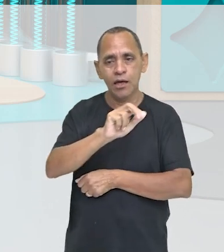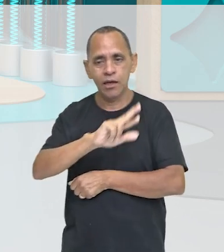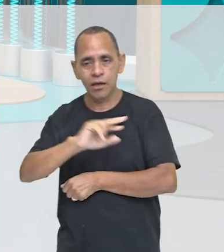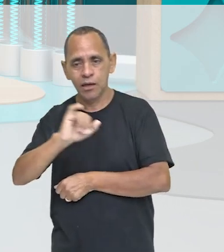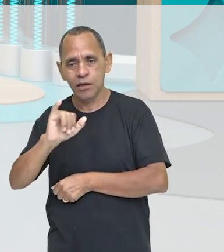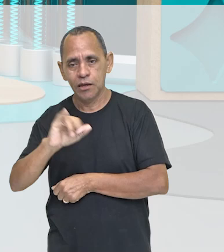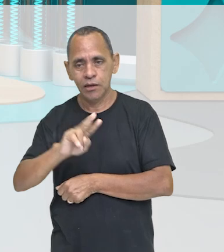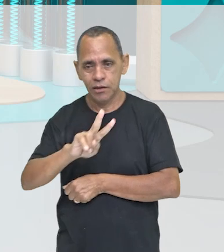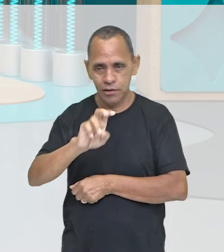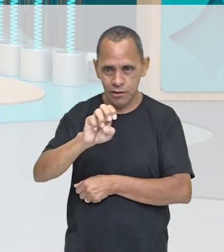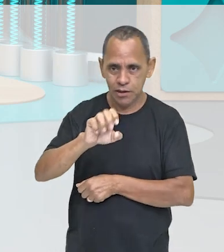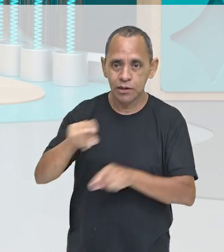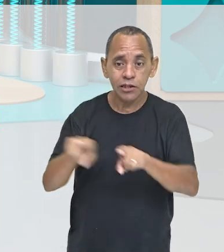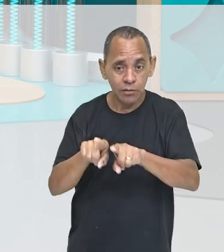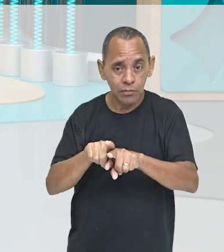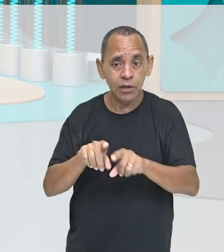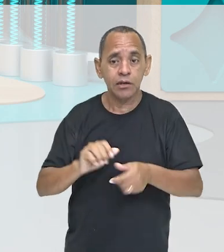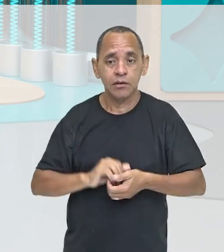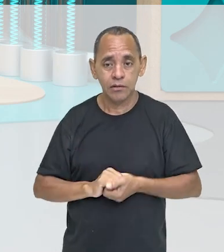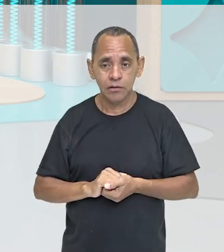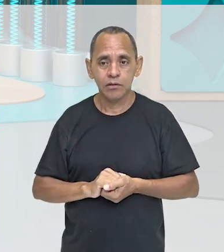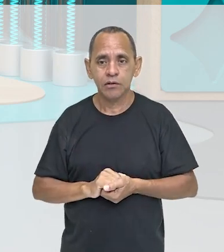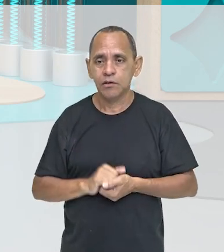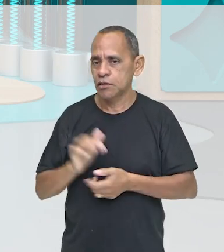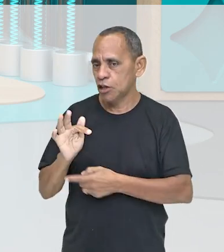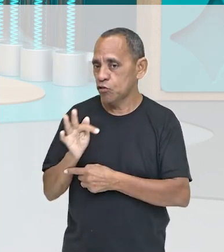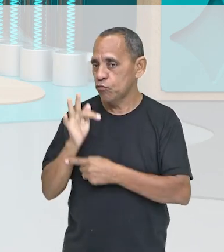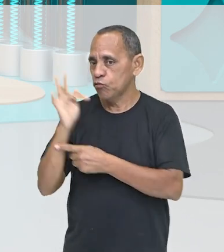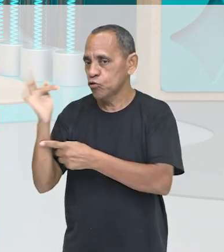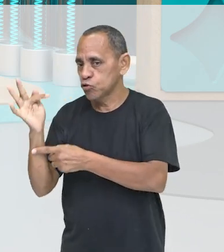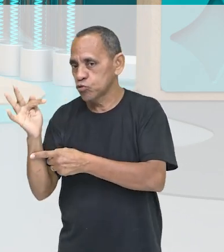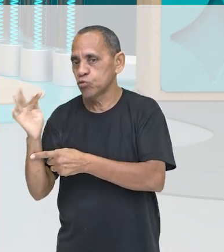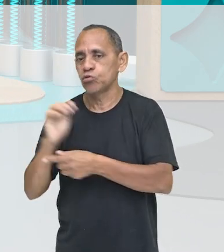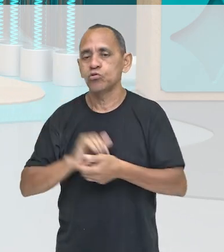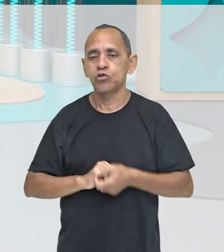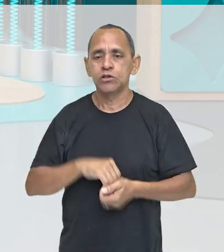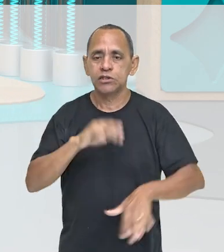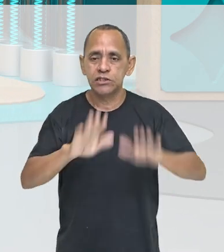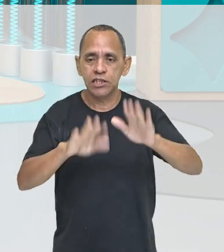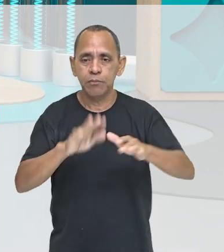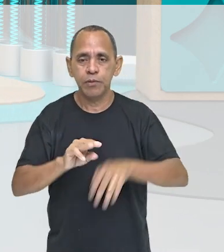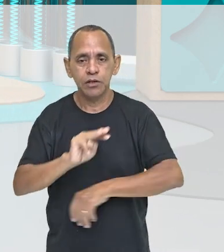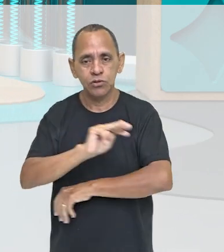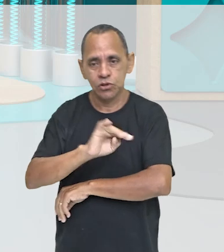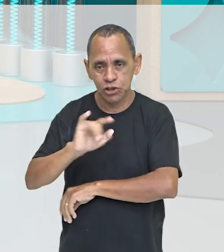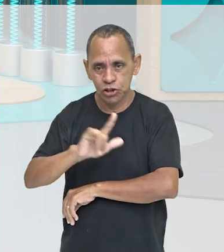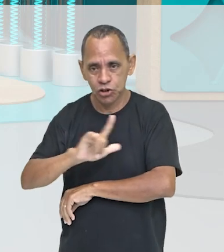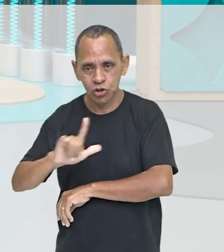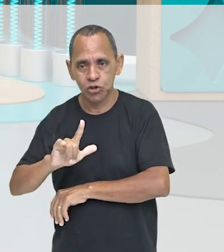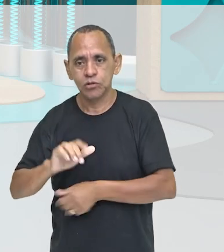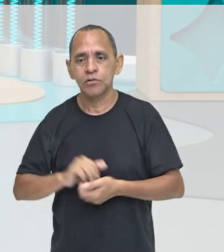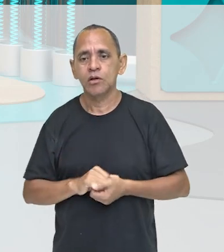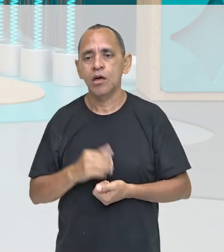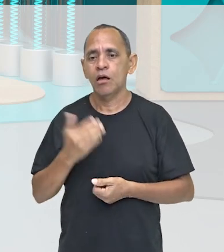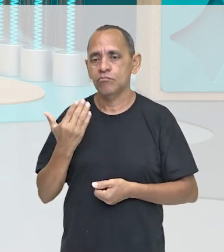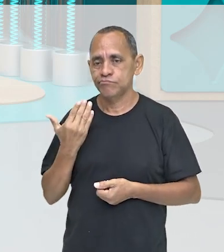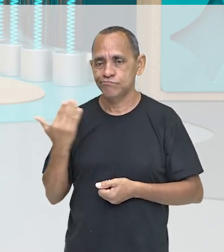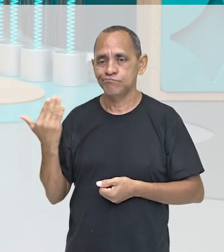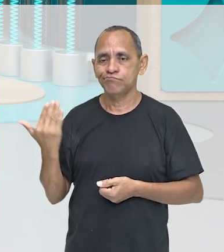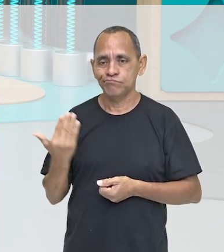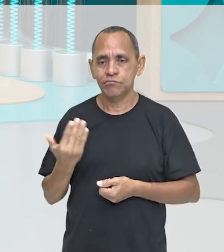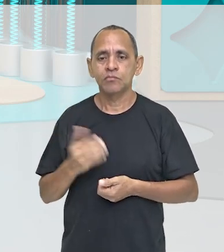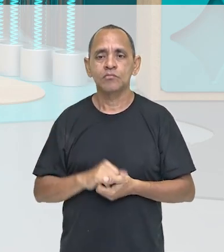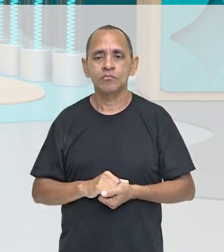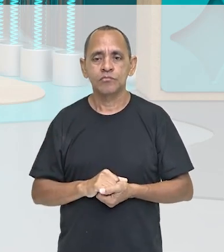está empregado, estará no futuro mediante o uso de will. Outro exemplo, will buy. Buy é